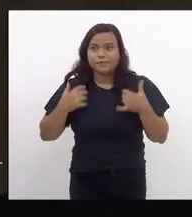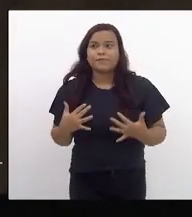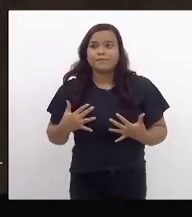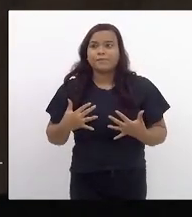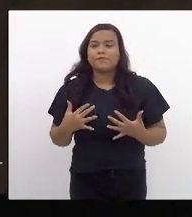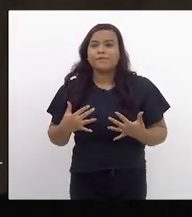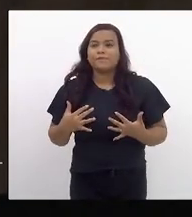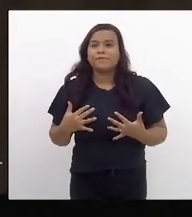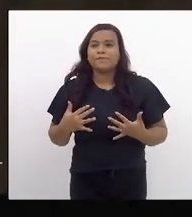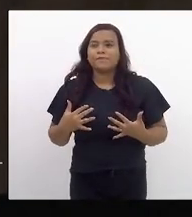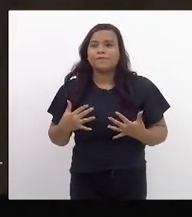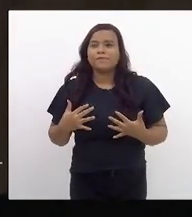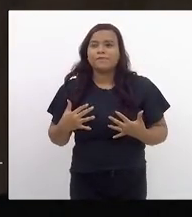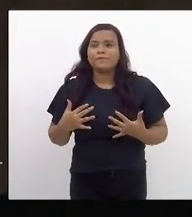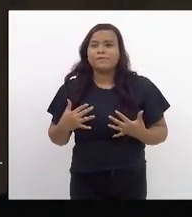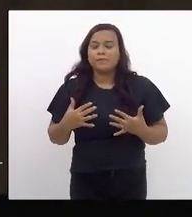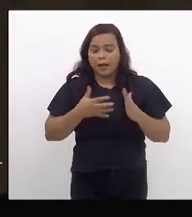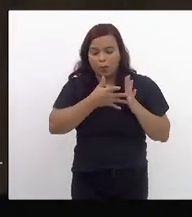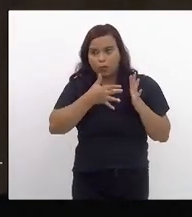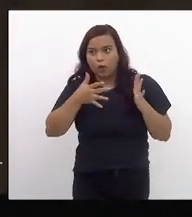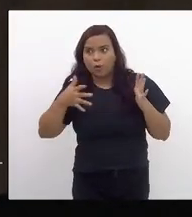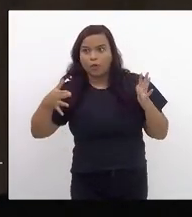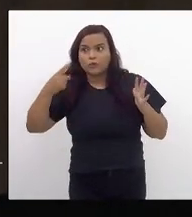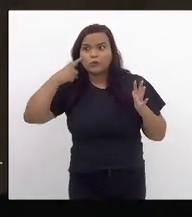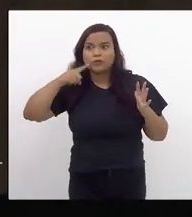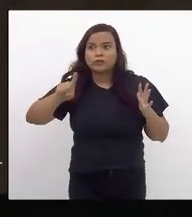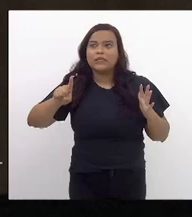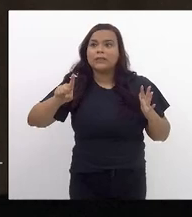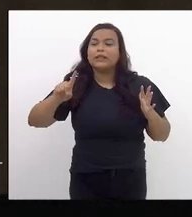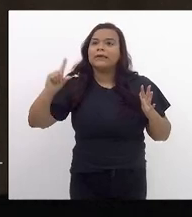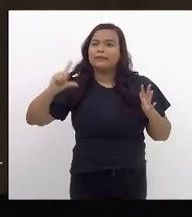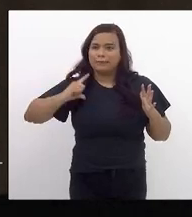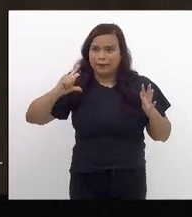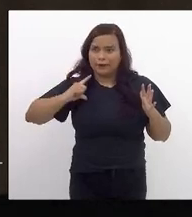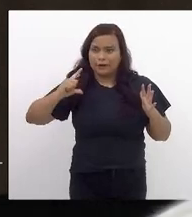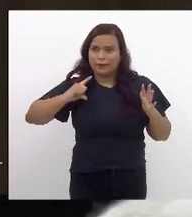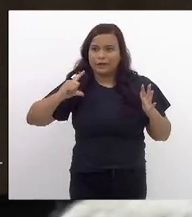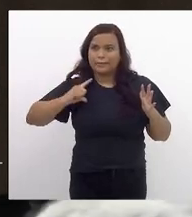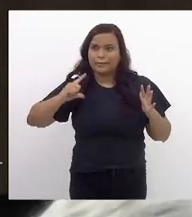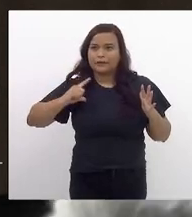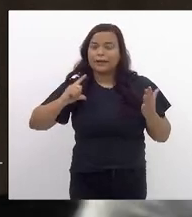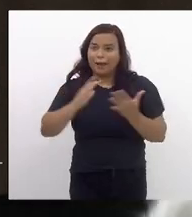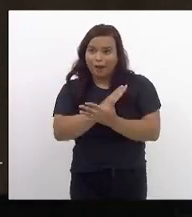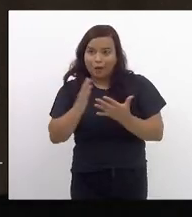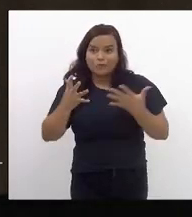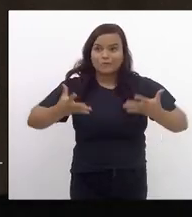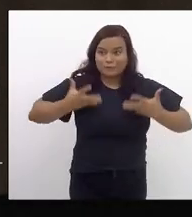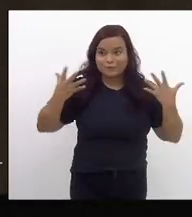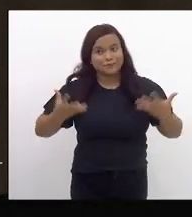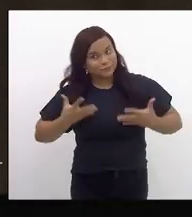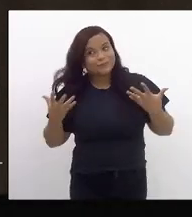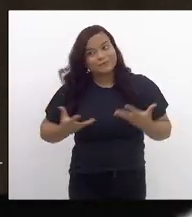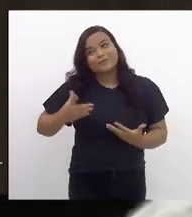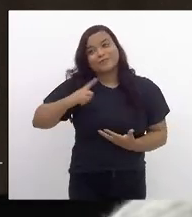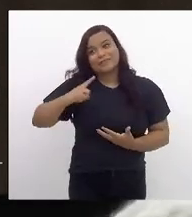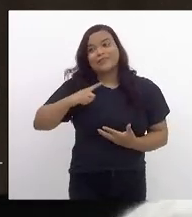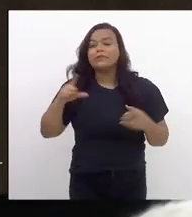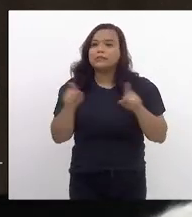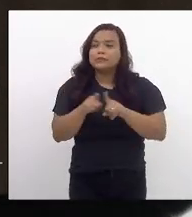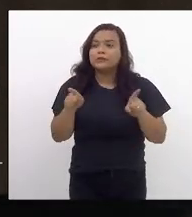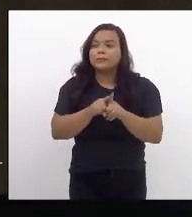que, durante, ao longo do dia, a gente tem algumas alegrias e